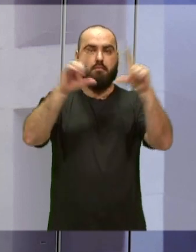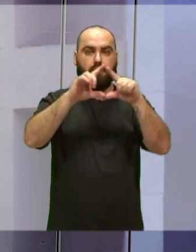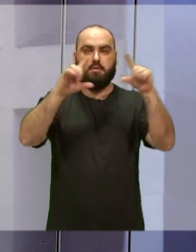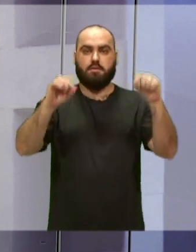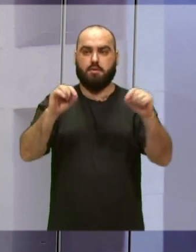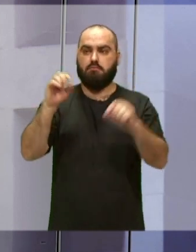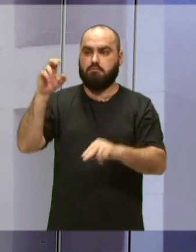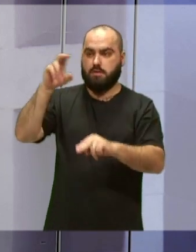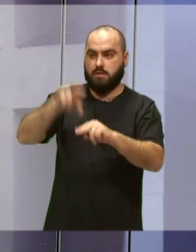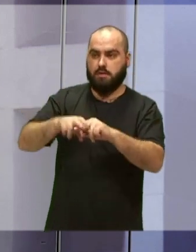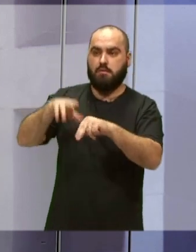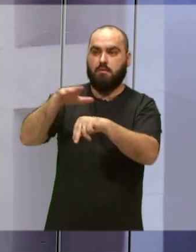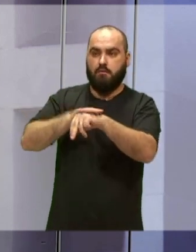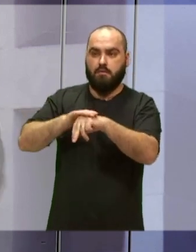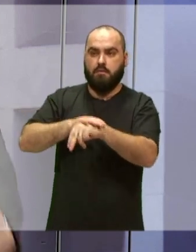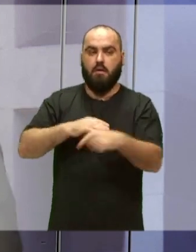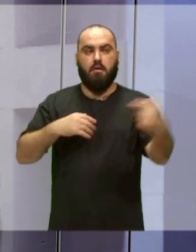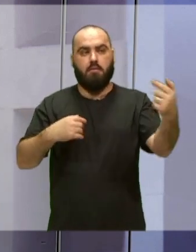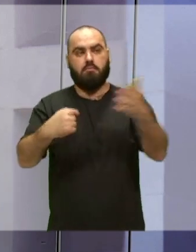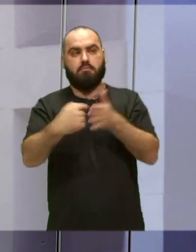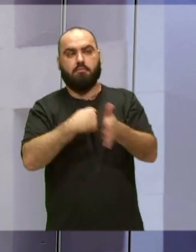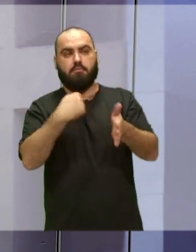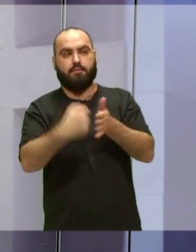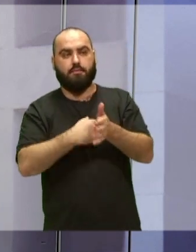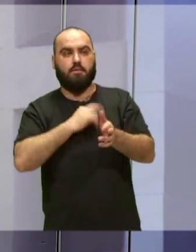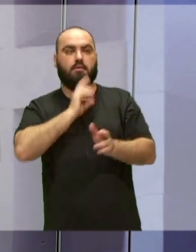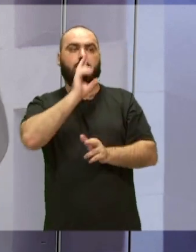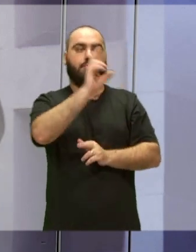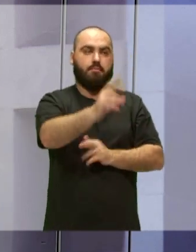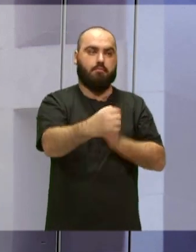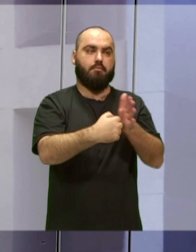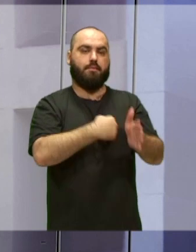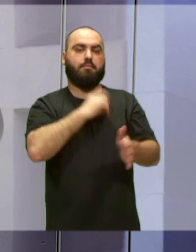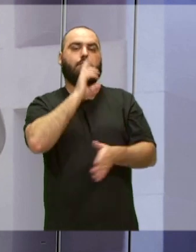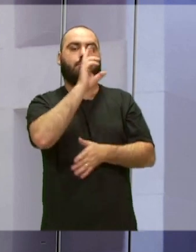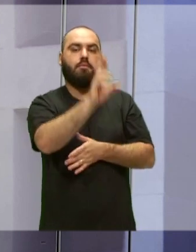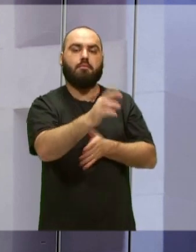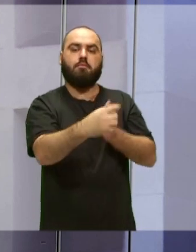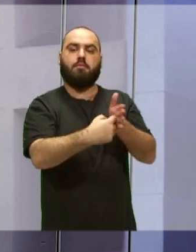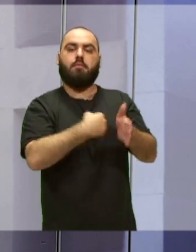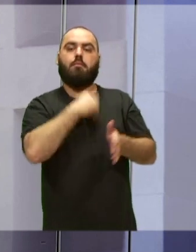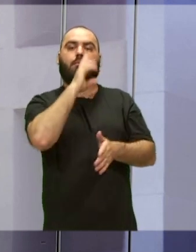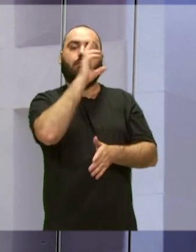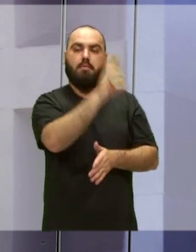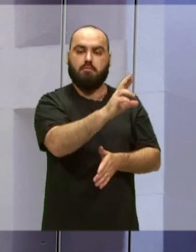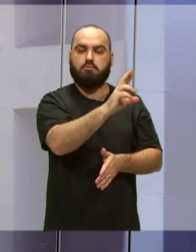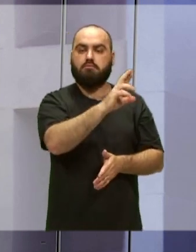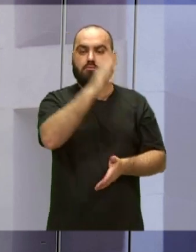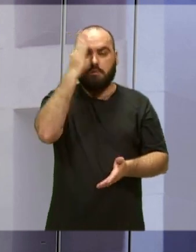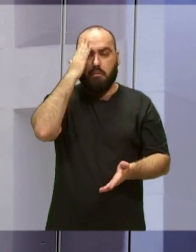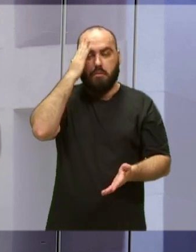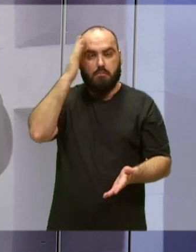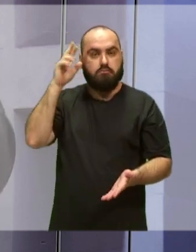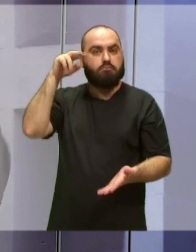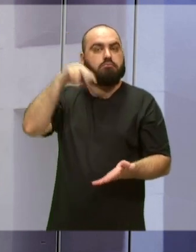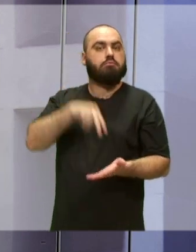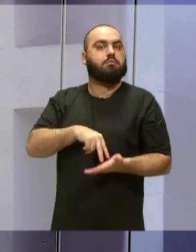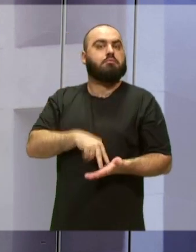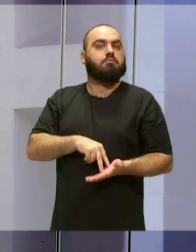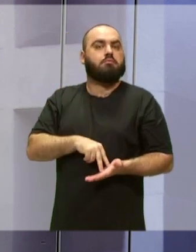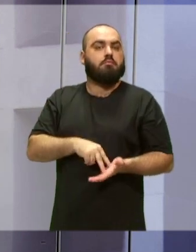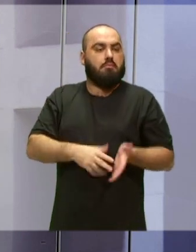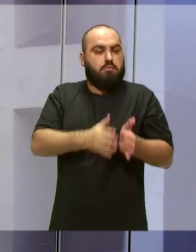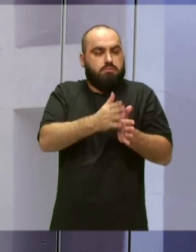dele e ele me questionando eu respondendo tá tá levamos o qual er o posicionamento em relação a todo o